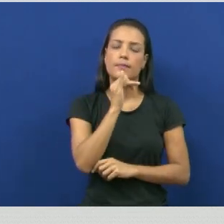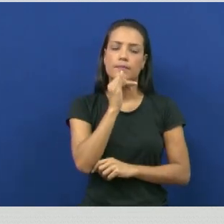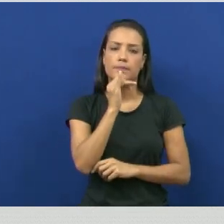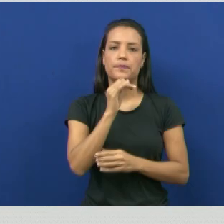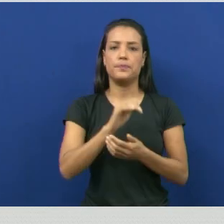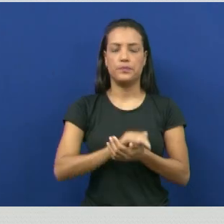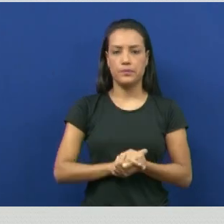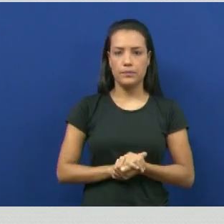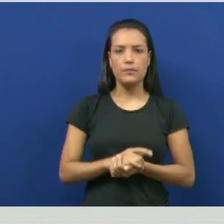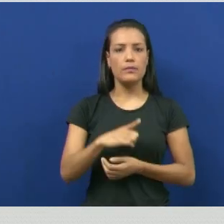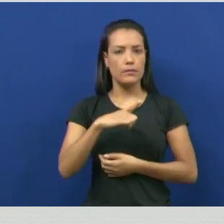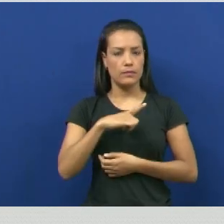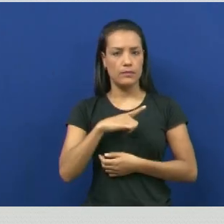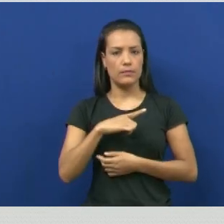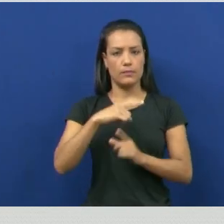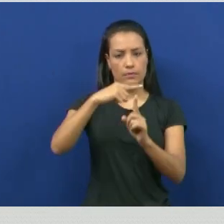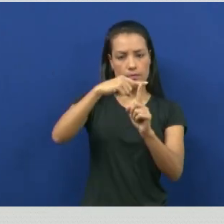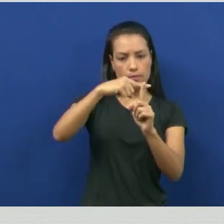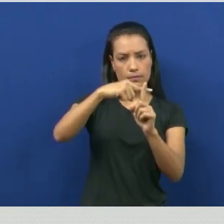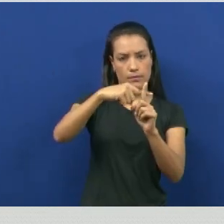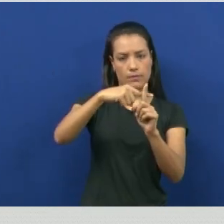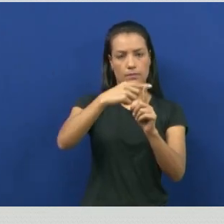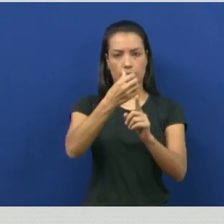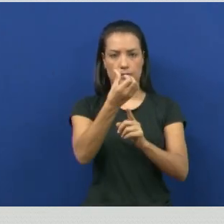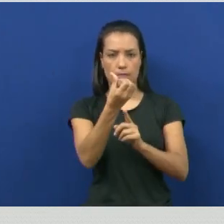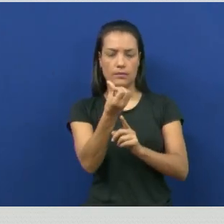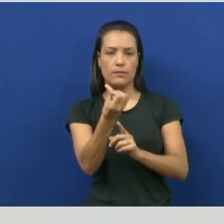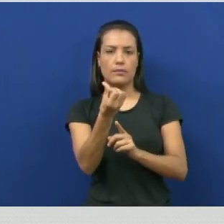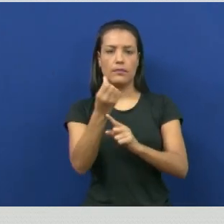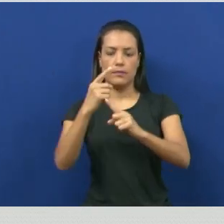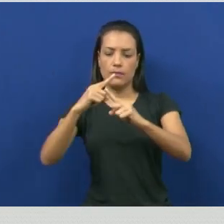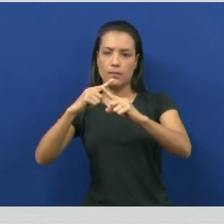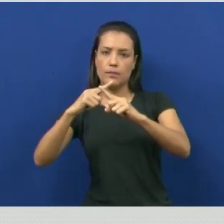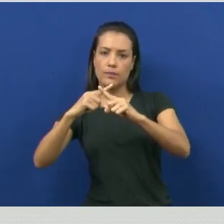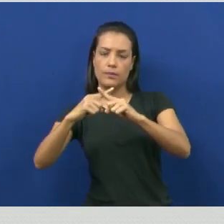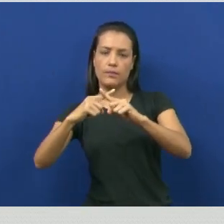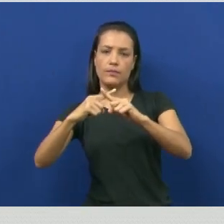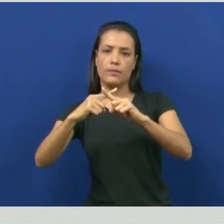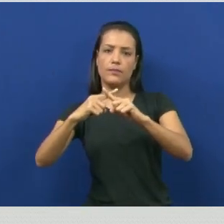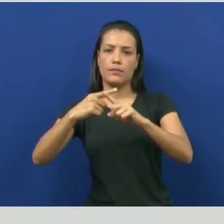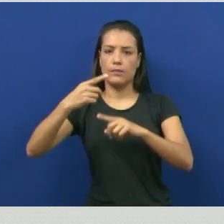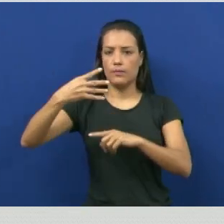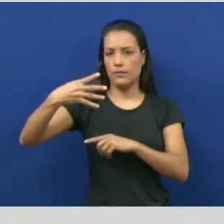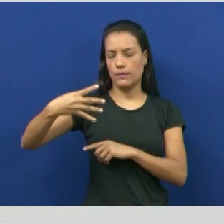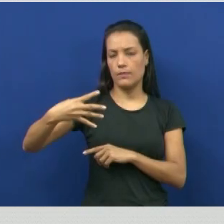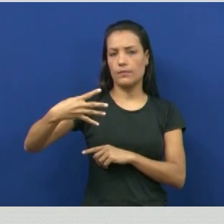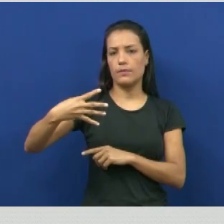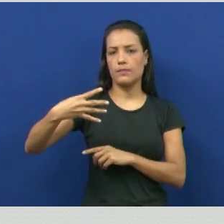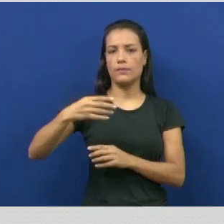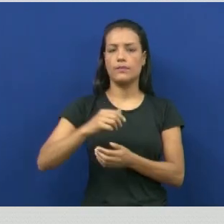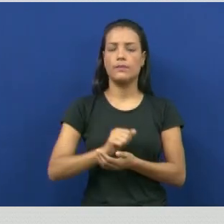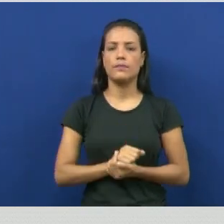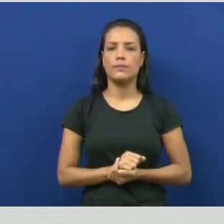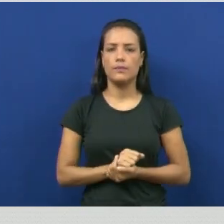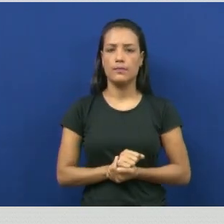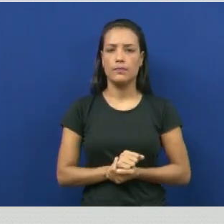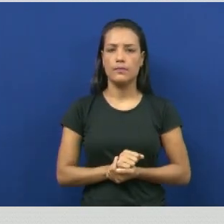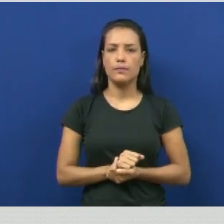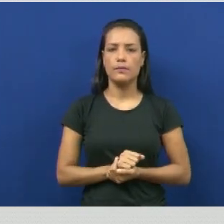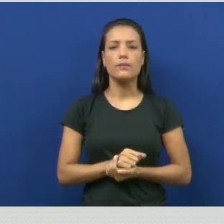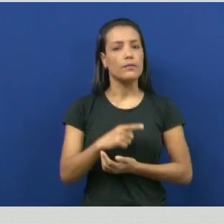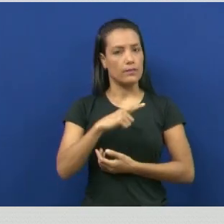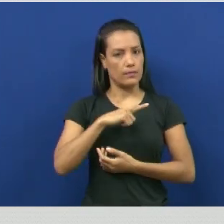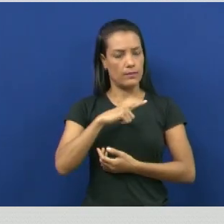Eu tenho ali mais 6 vezes, aquele pontinho é vezes, mais 4. São 2